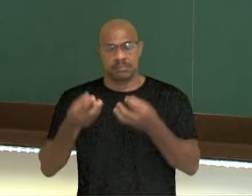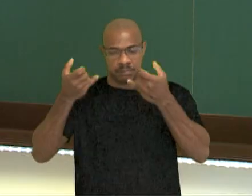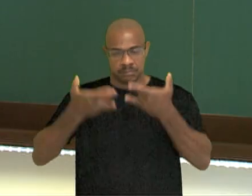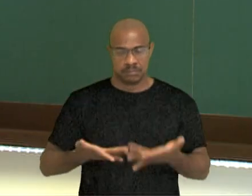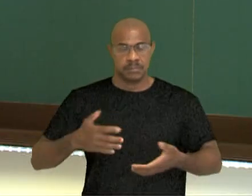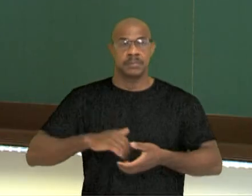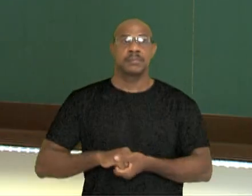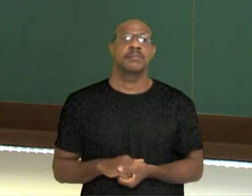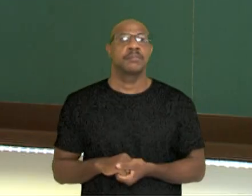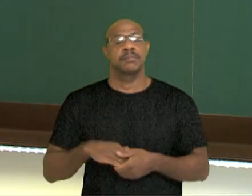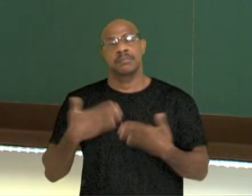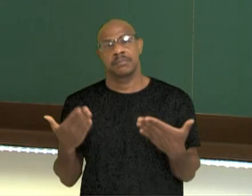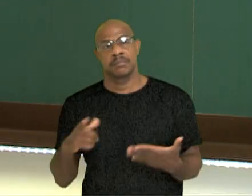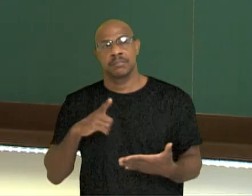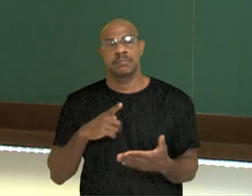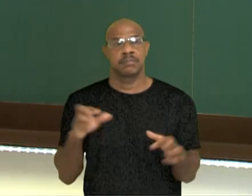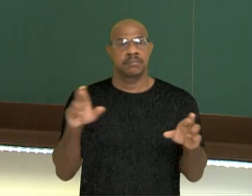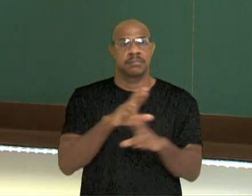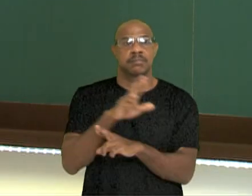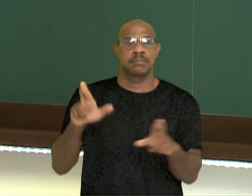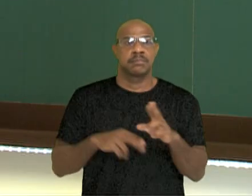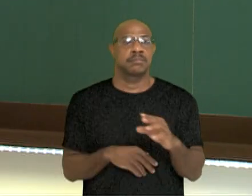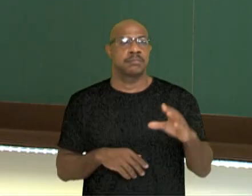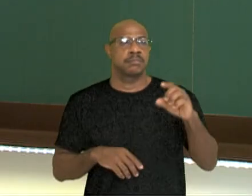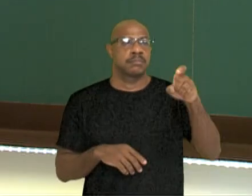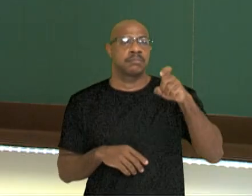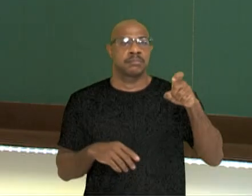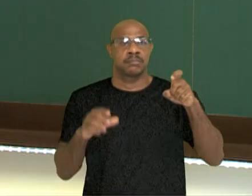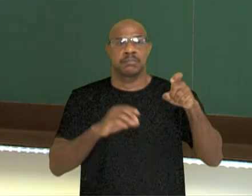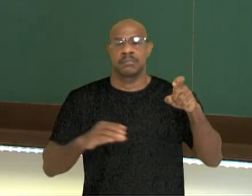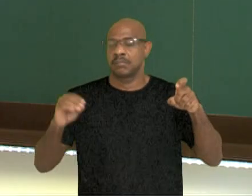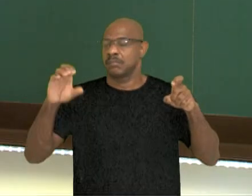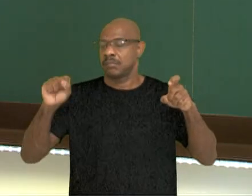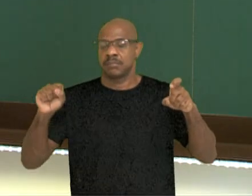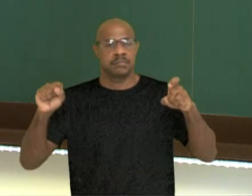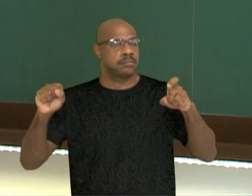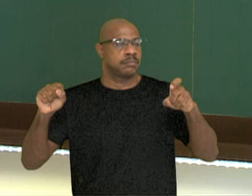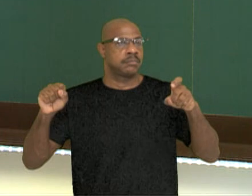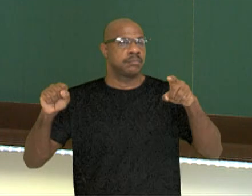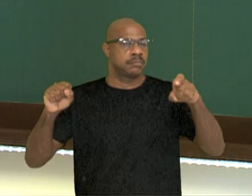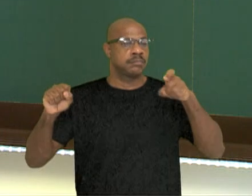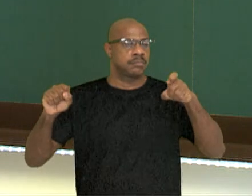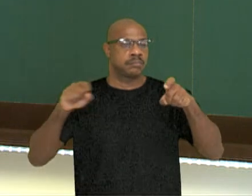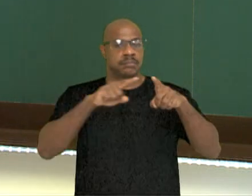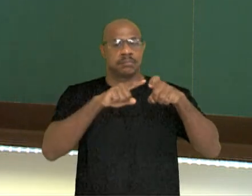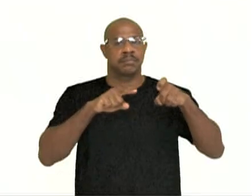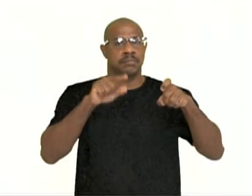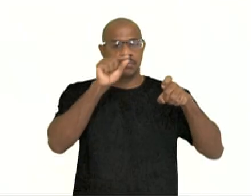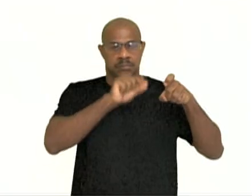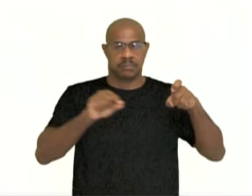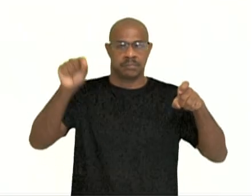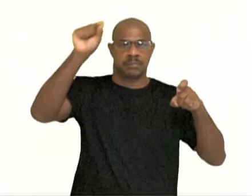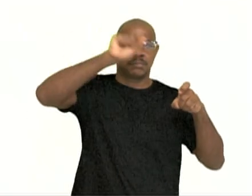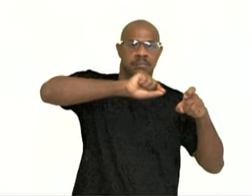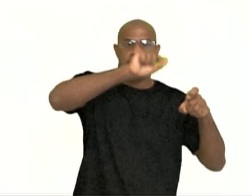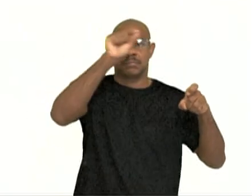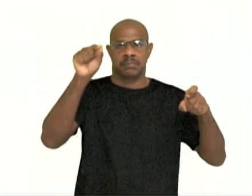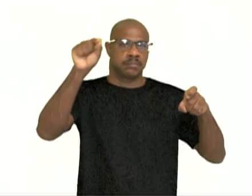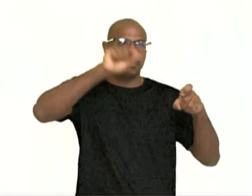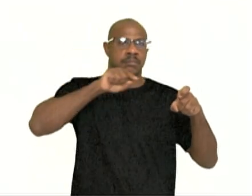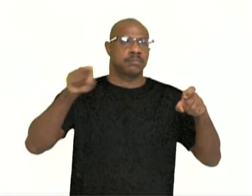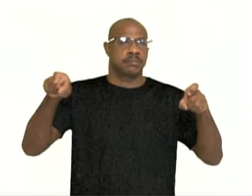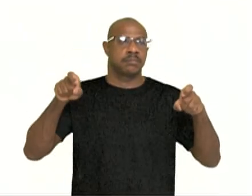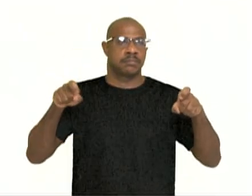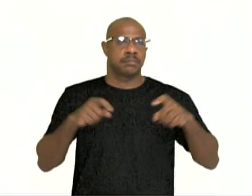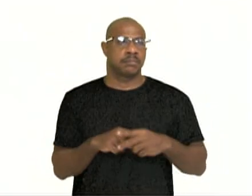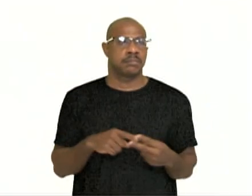isso. Então tem uma relação de x com seu cosseno. Quem que é o x? É um ângulo, é um arco. E aqui, se eu olhar para o π